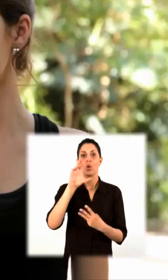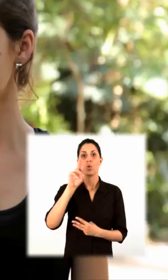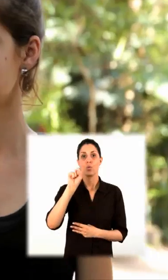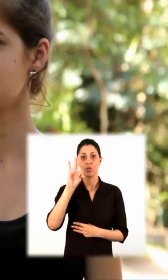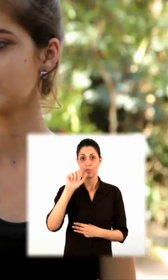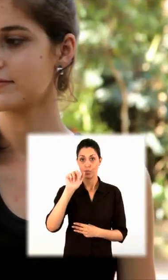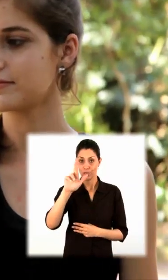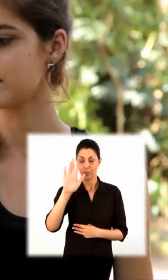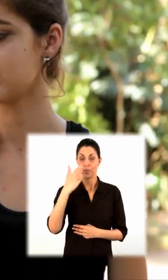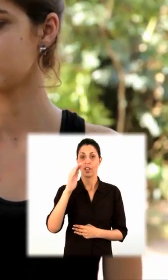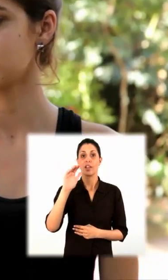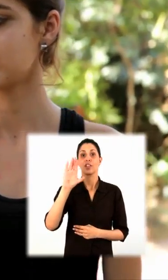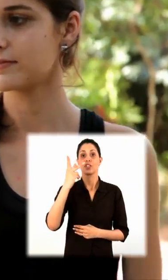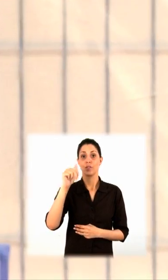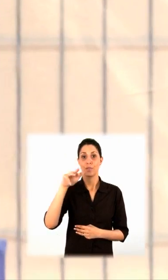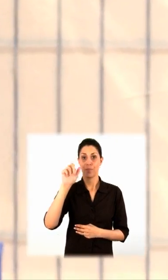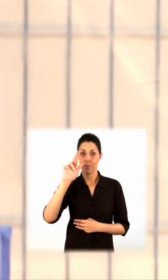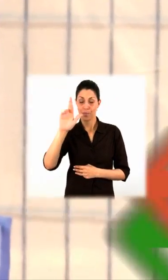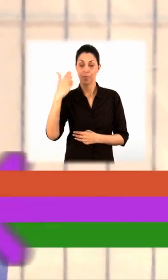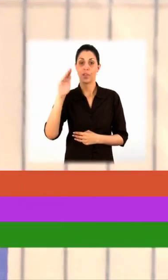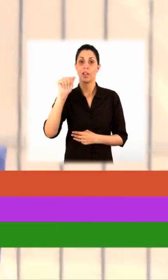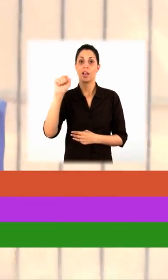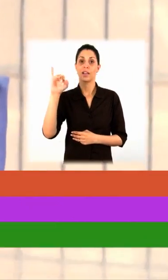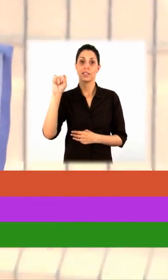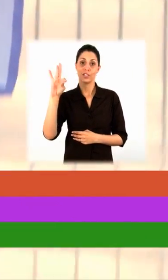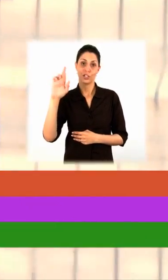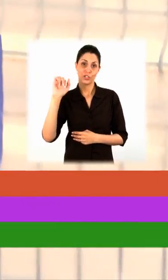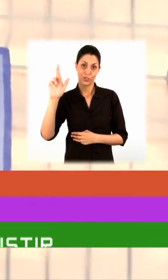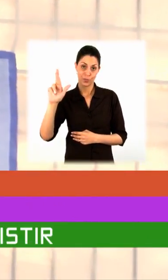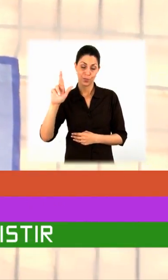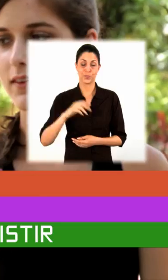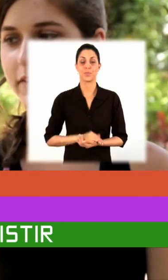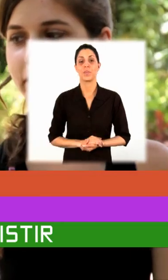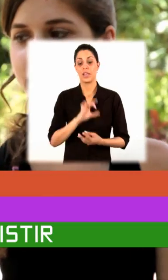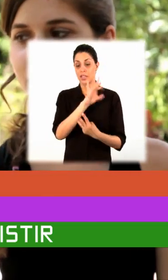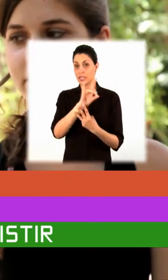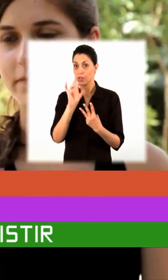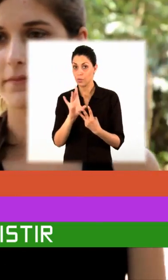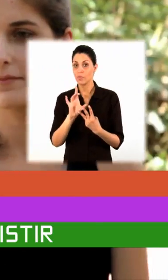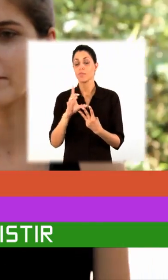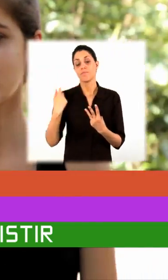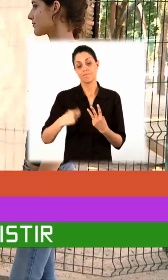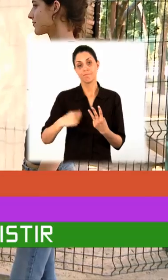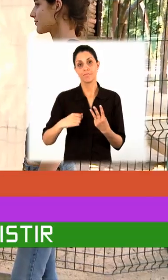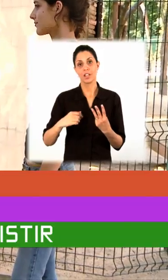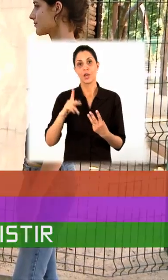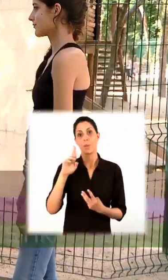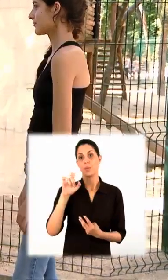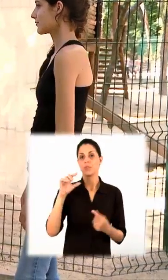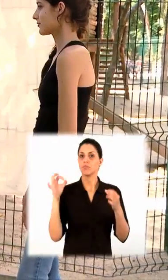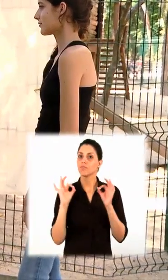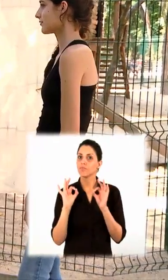verbos aqui, deixei eles na forma nominal, infinitivo, custar, chamar, assistir. Cada um deles pede uma